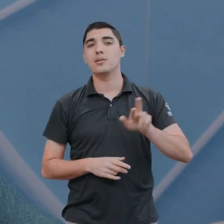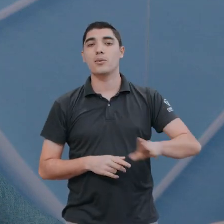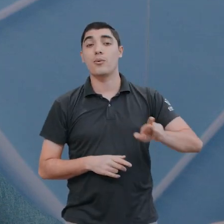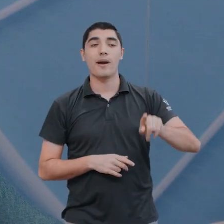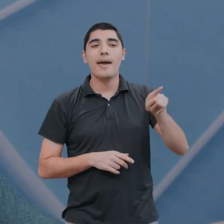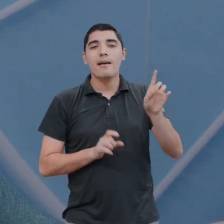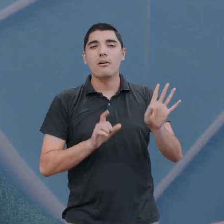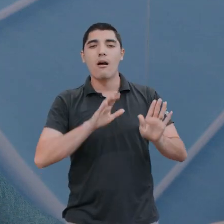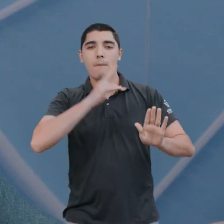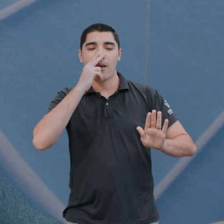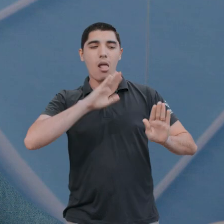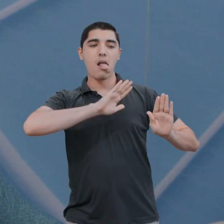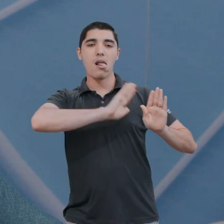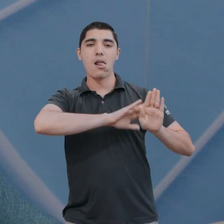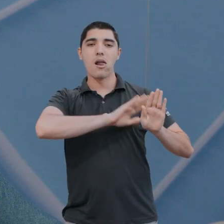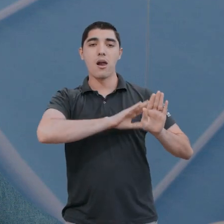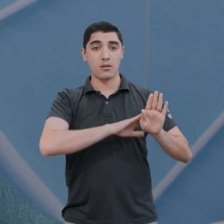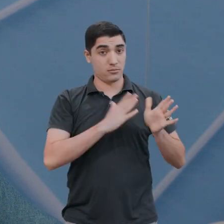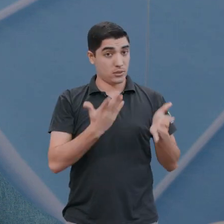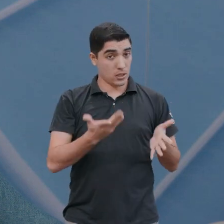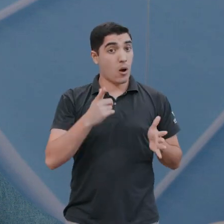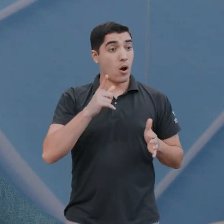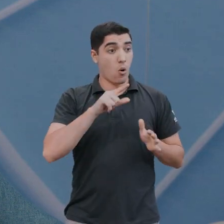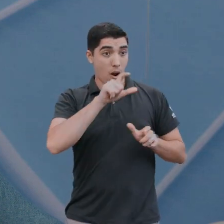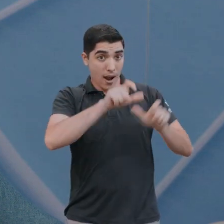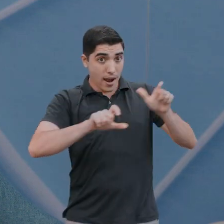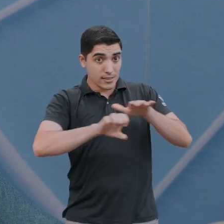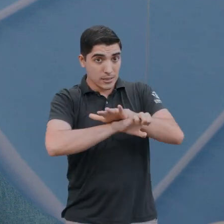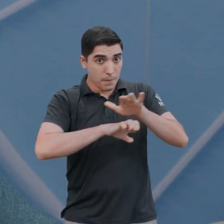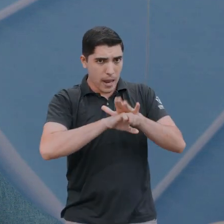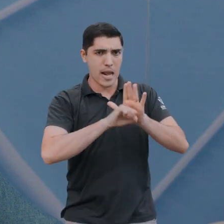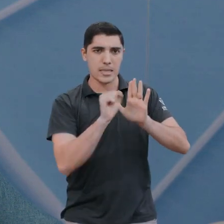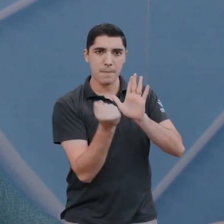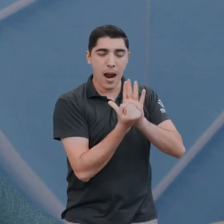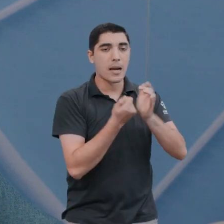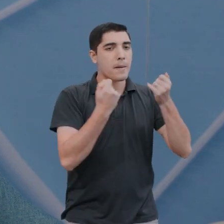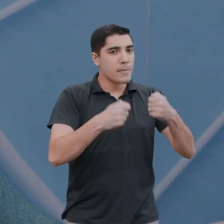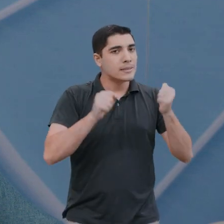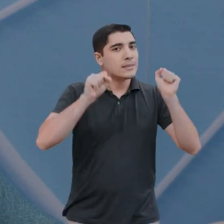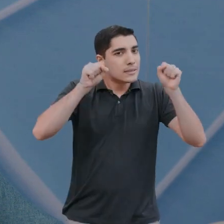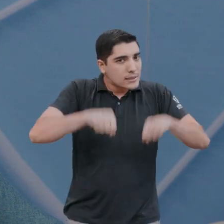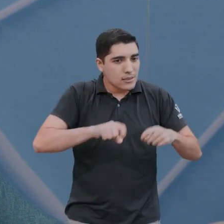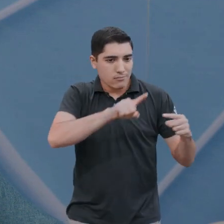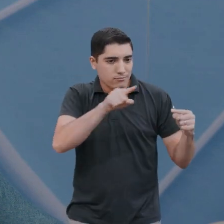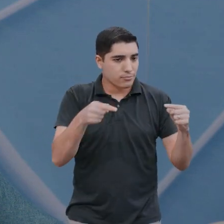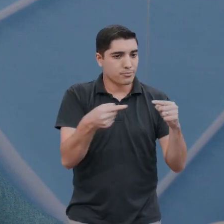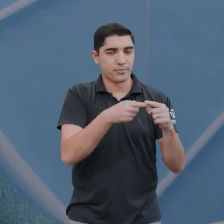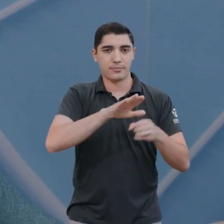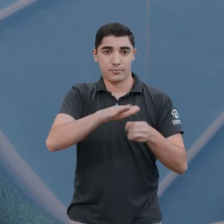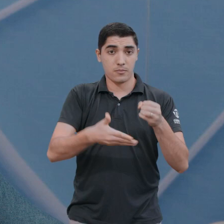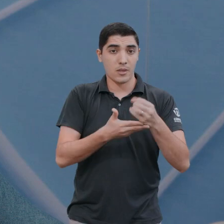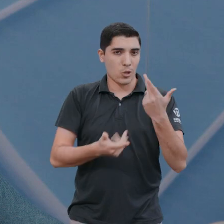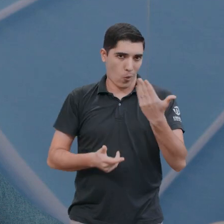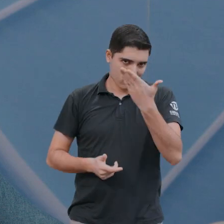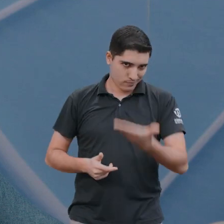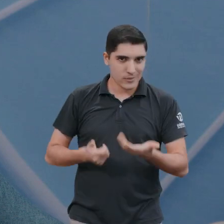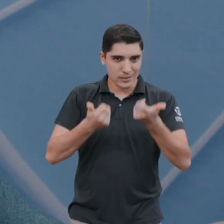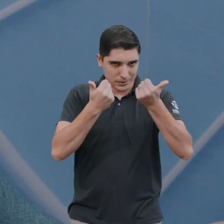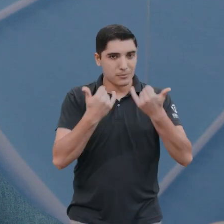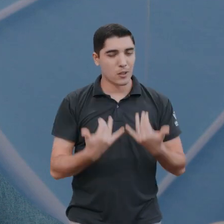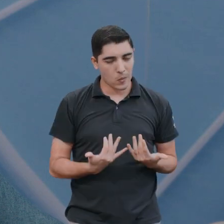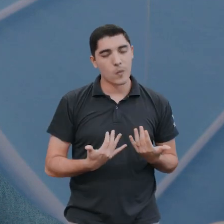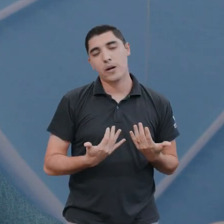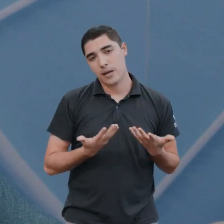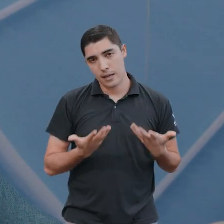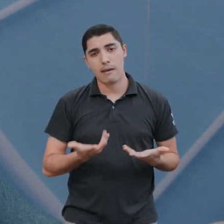um mecanismo para conseguir lucrar. Então, as marcas precisam sim estar ali alinhadas com a questão de sustentabilidade e como o Eduardo